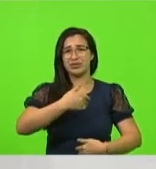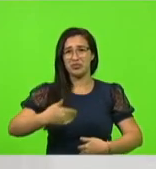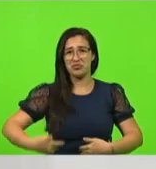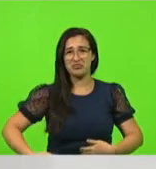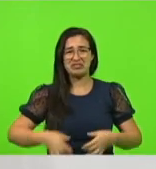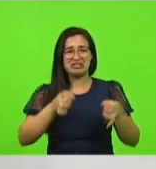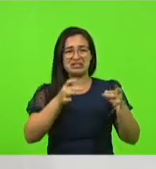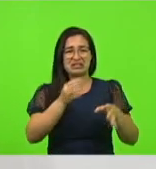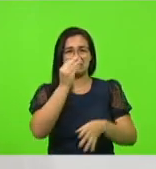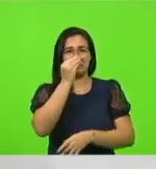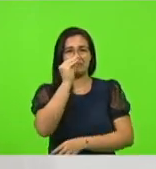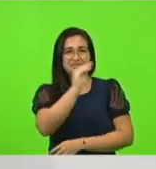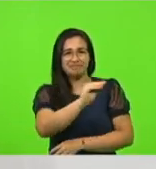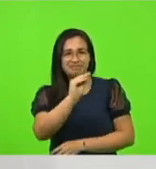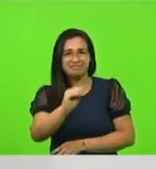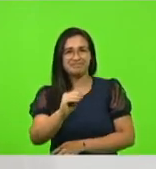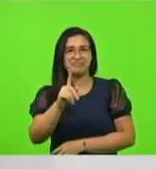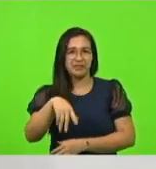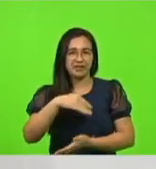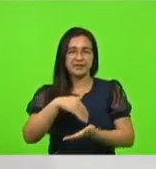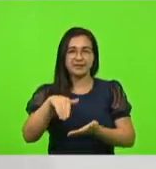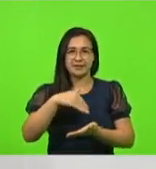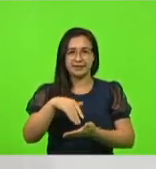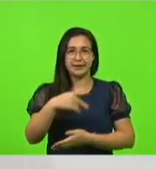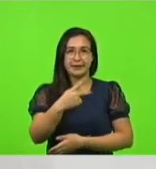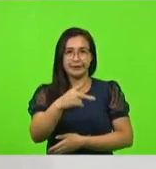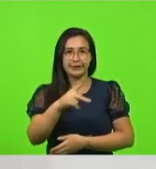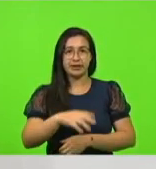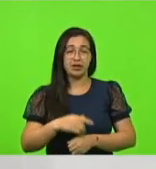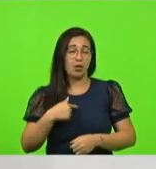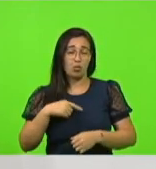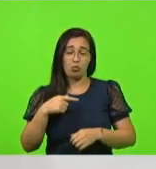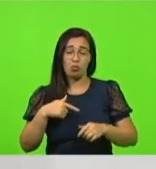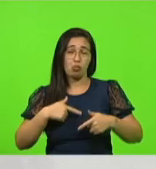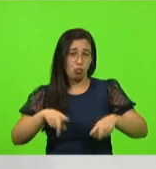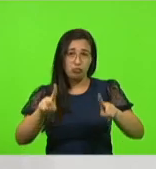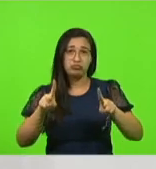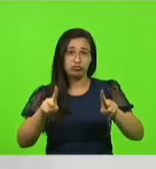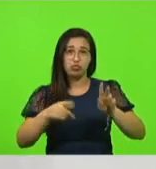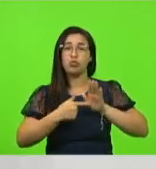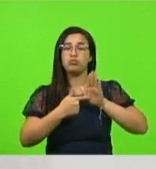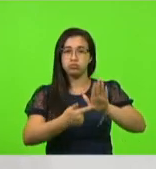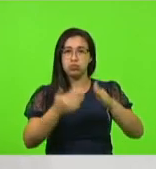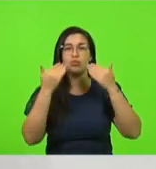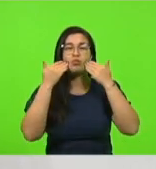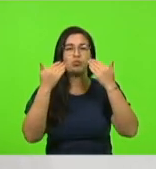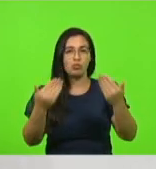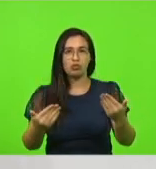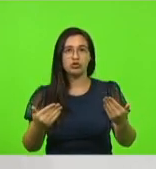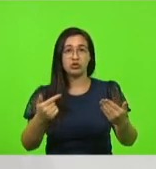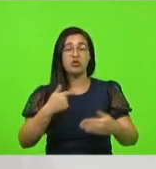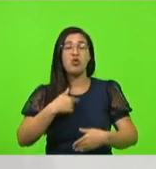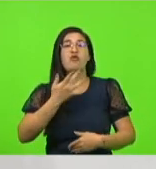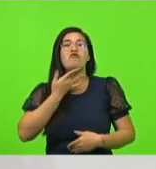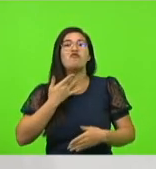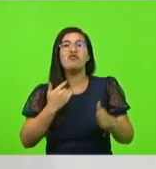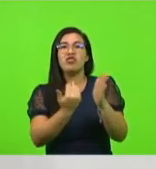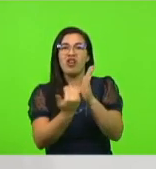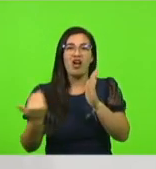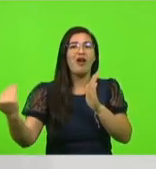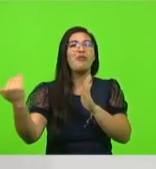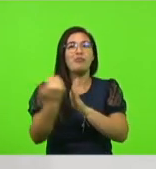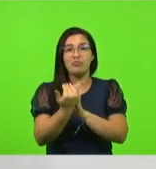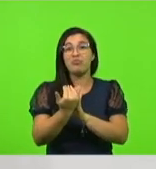descaso que essa secretaria promove. Eu vou continuar denunciando, claro, esse tipo de situação só me dá ainda mais